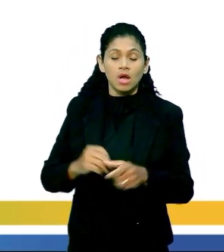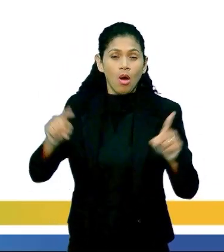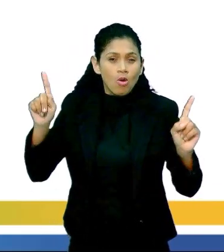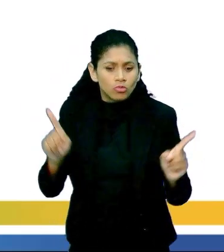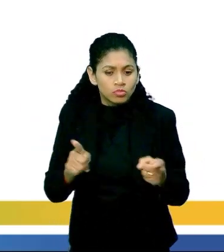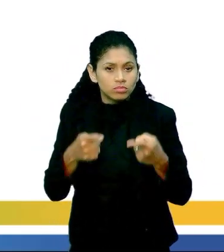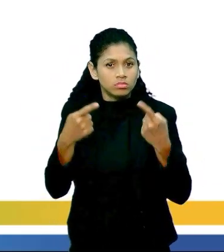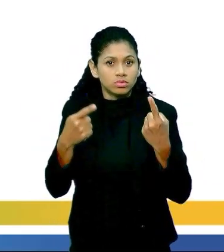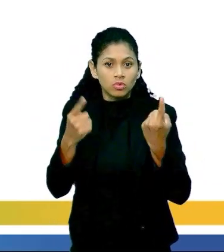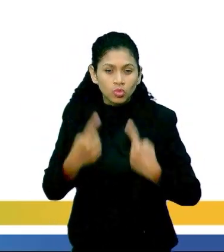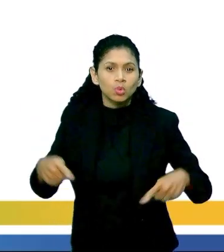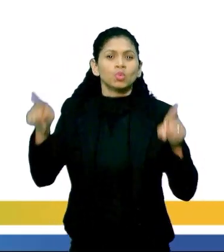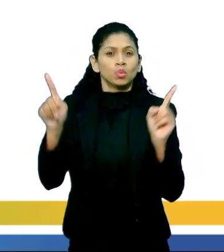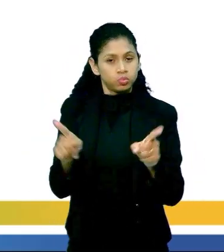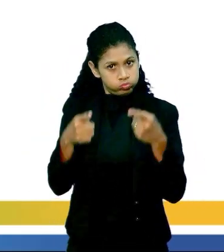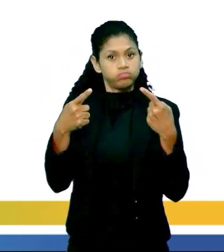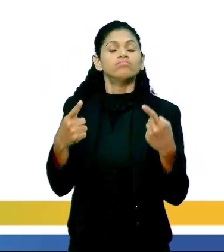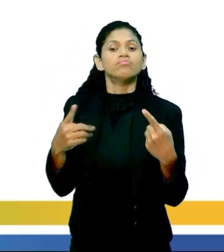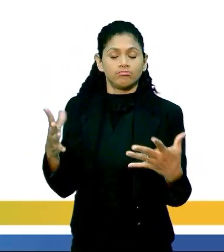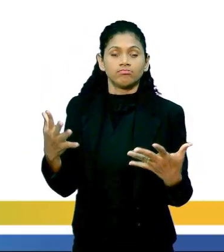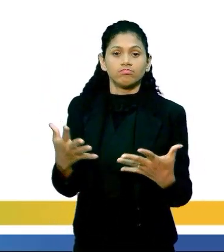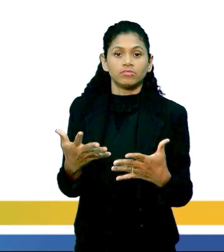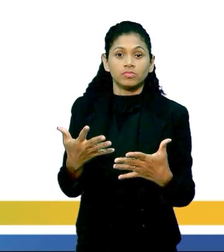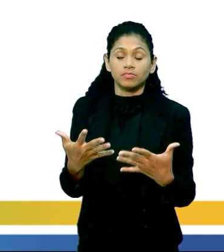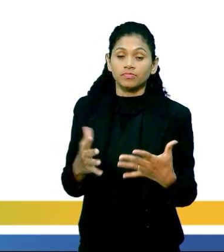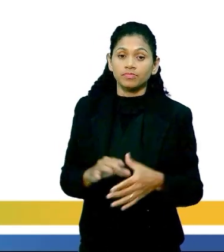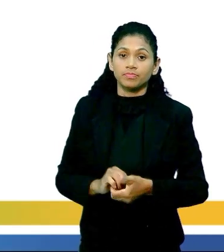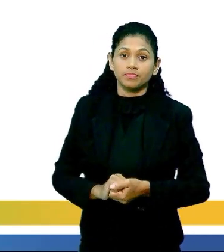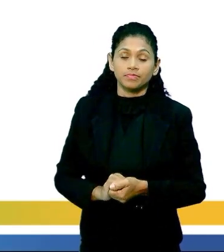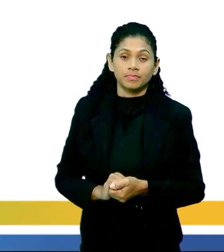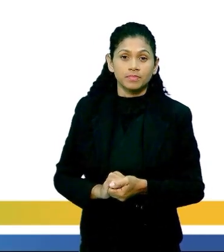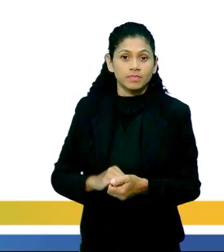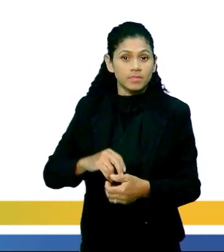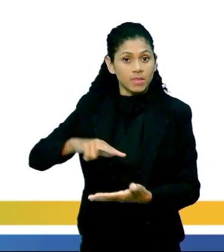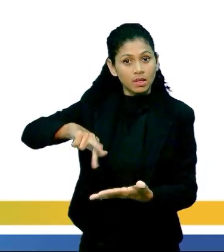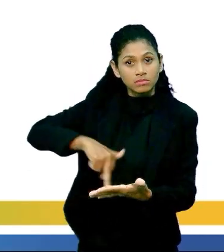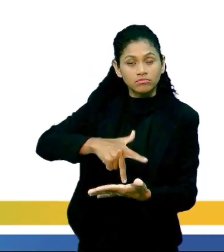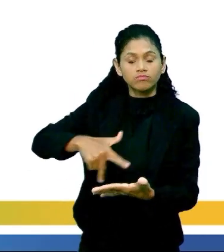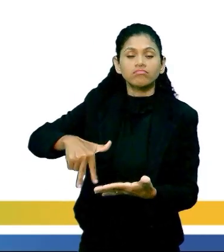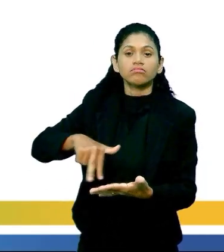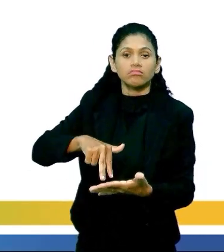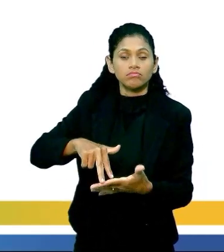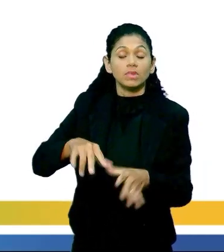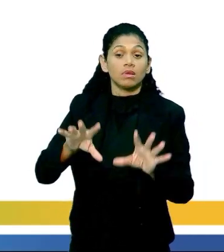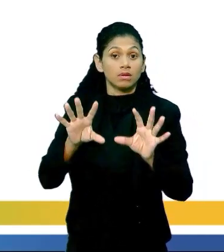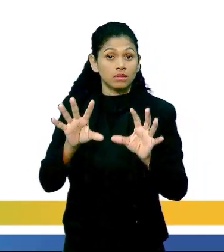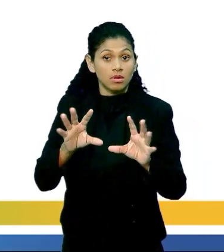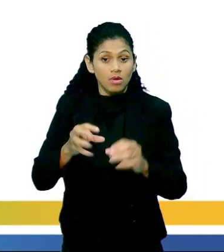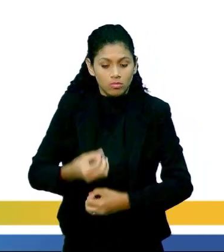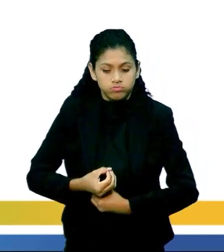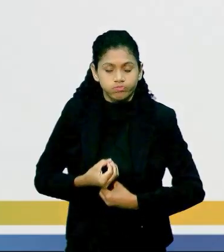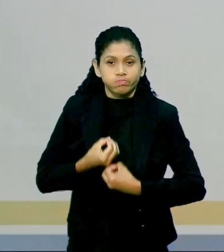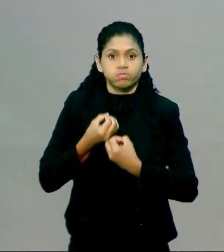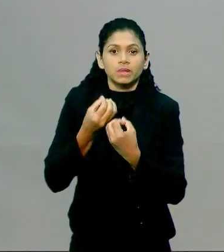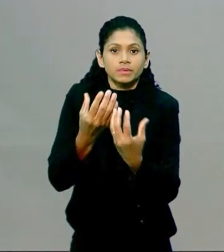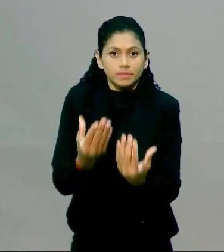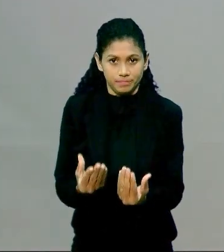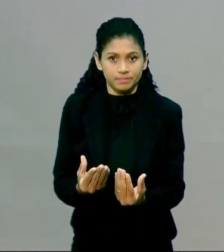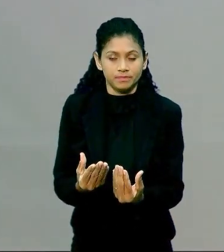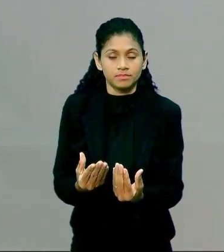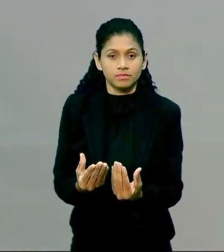a expressividade dos movimentos em questão. Ou seja, a dança é uma forma de entrega, é vida,